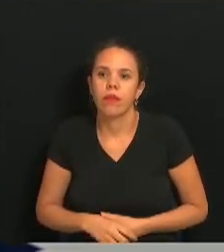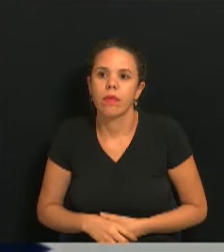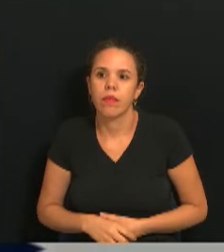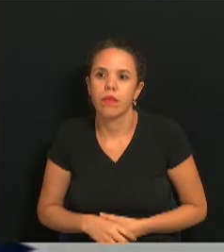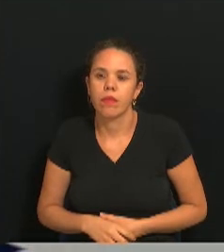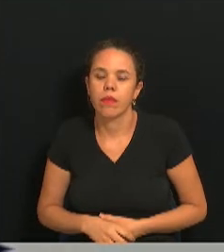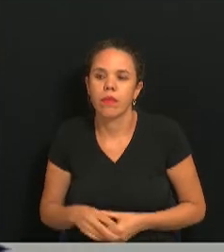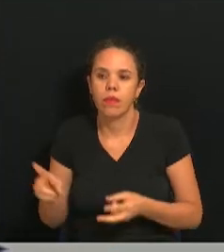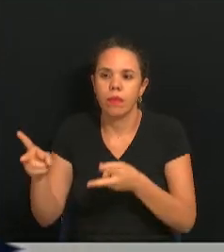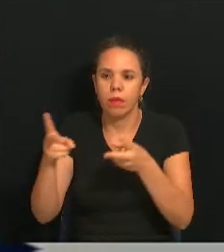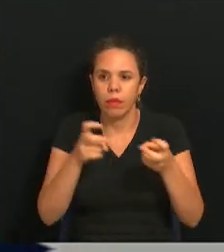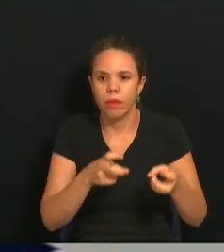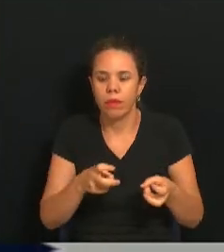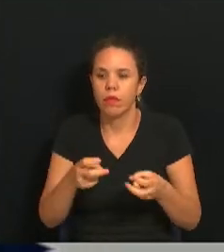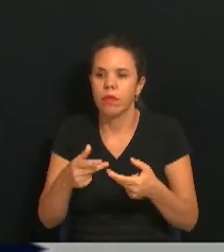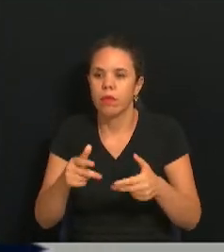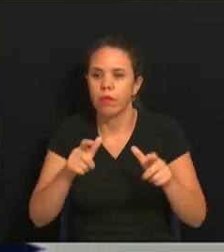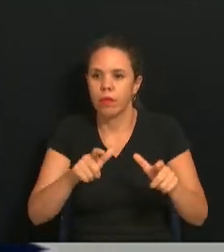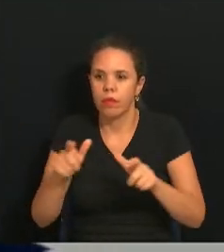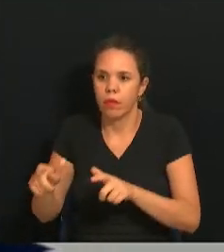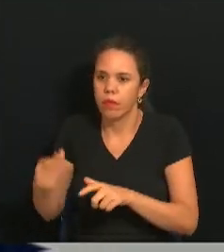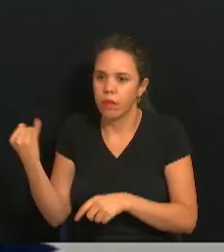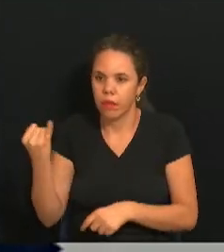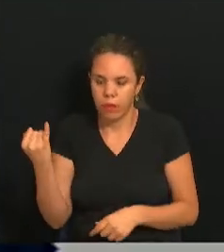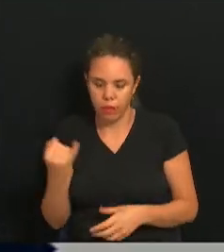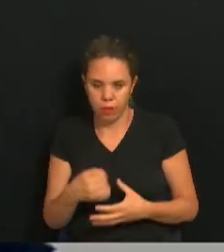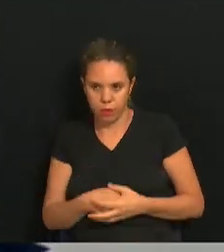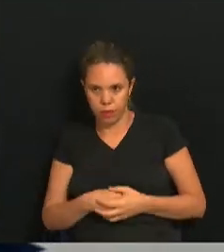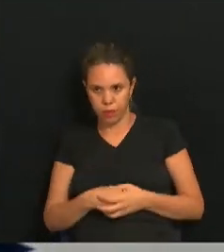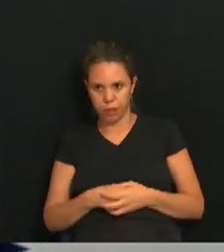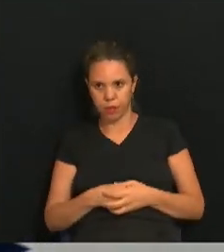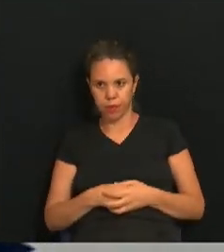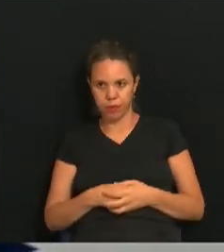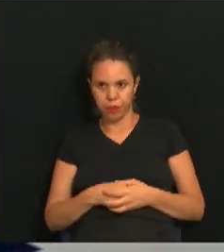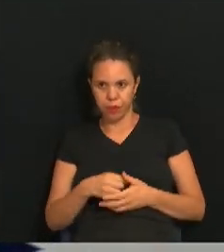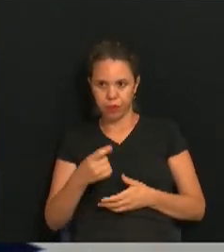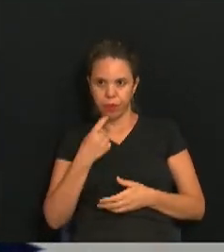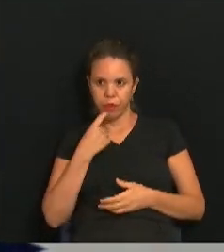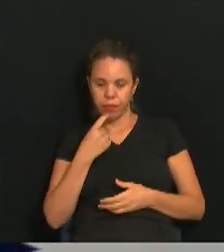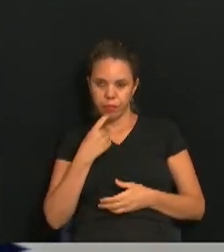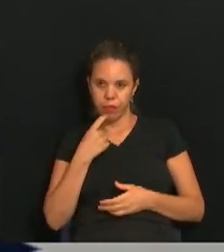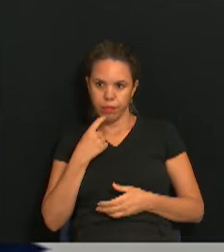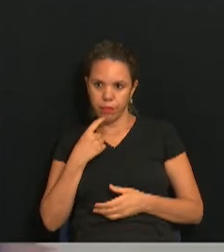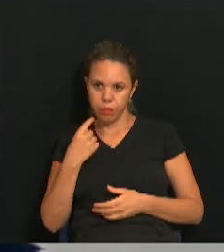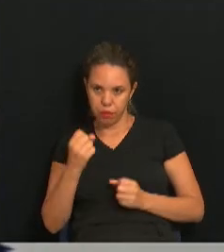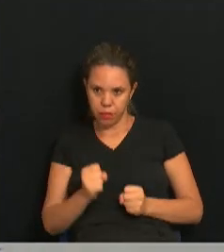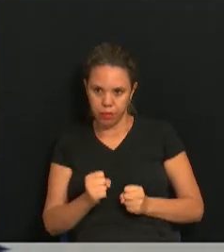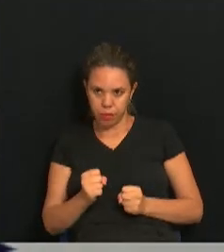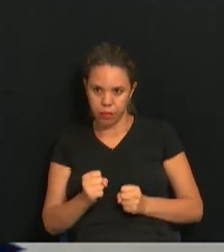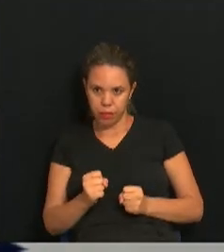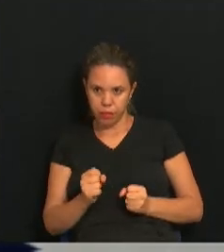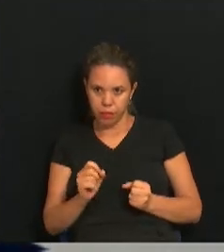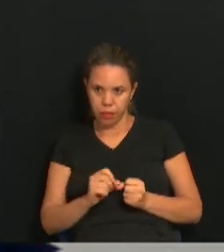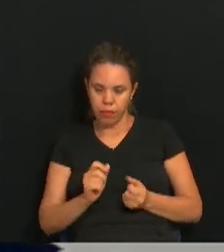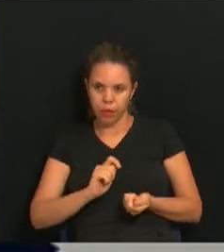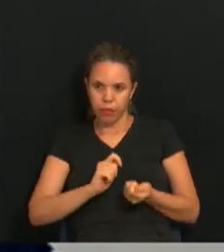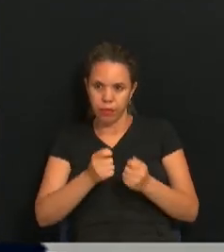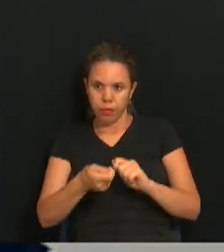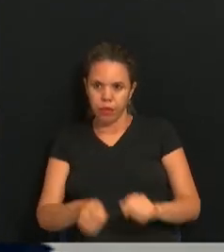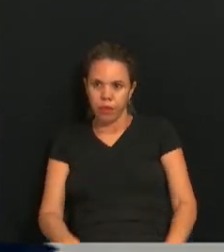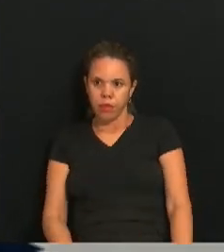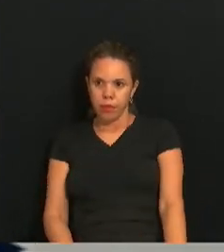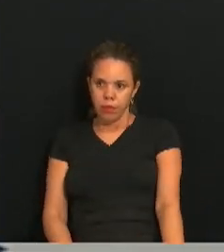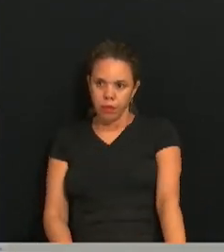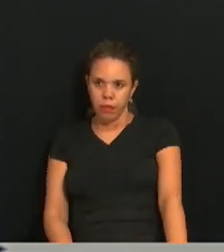identificando algumas áreas que seriam de extrema importância para a cidade de Campinas, para que a gente possa fazer essas adequações, tendo